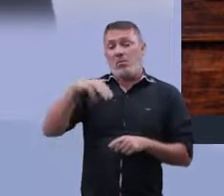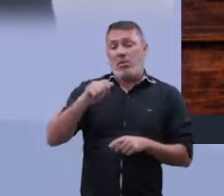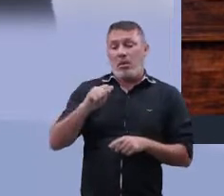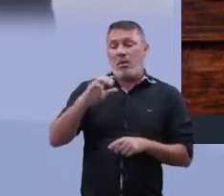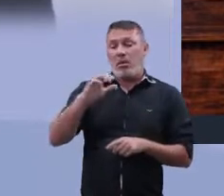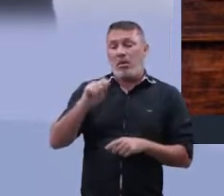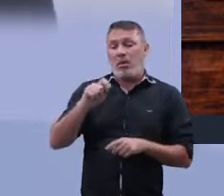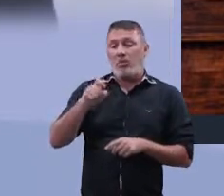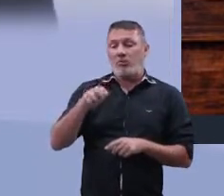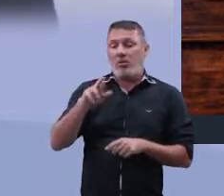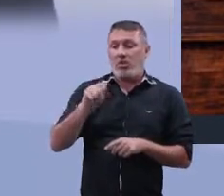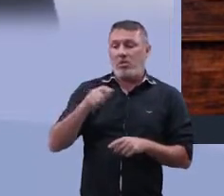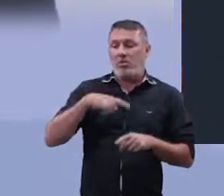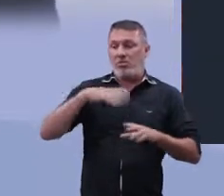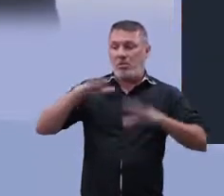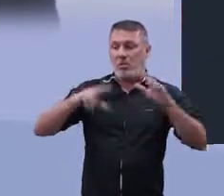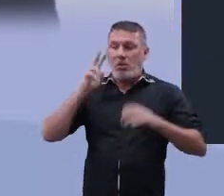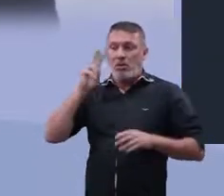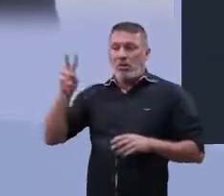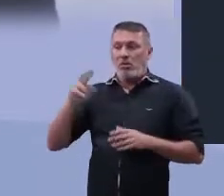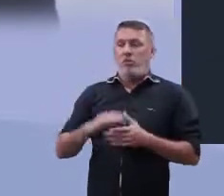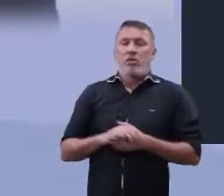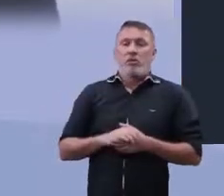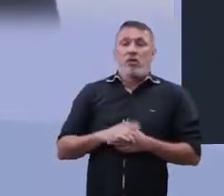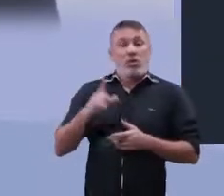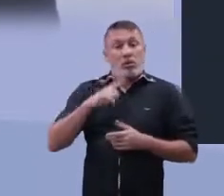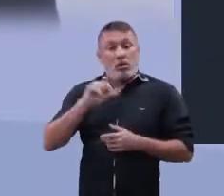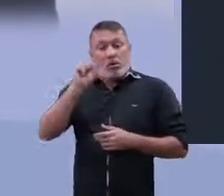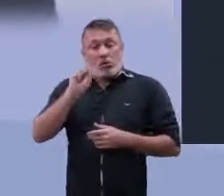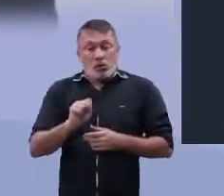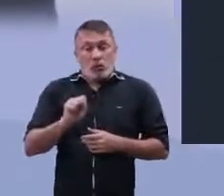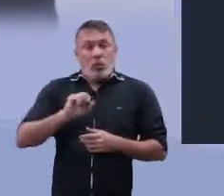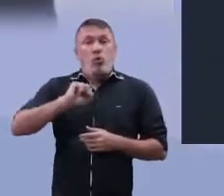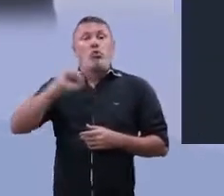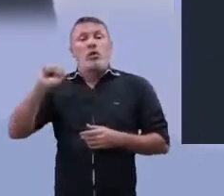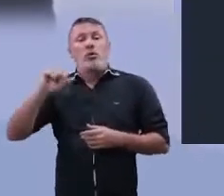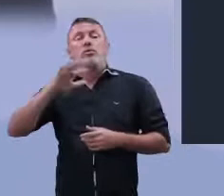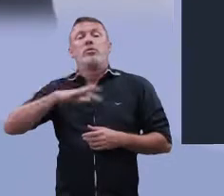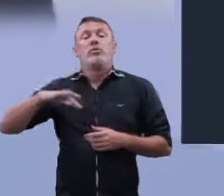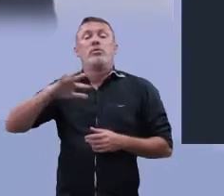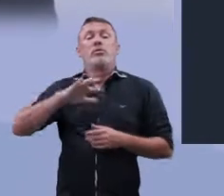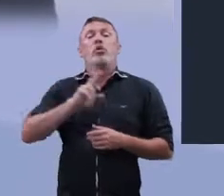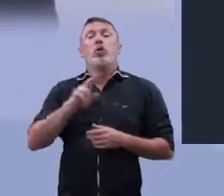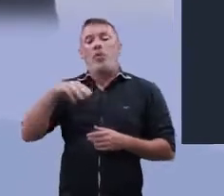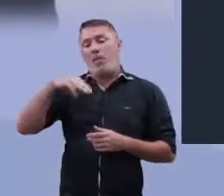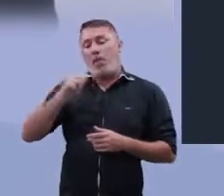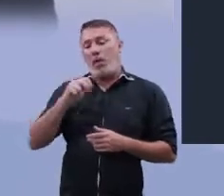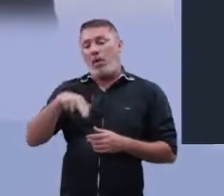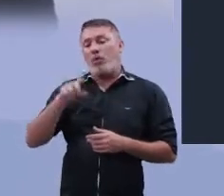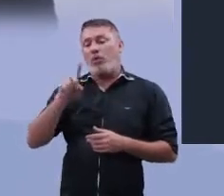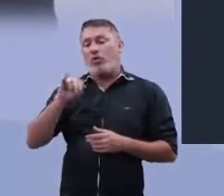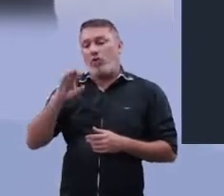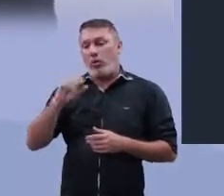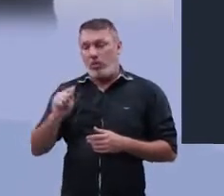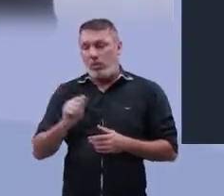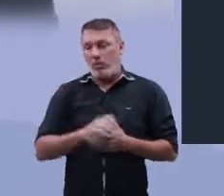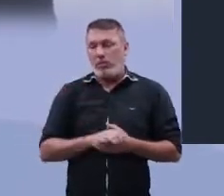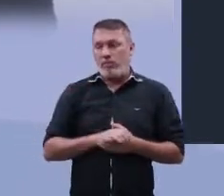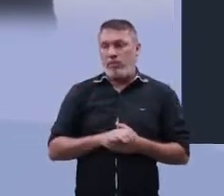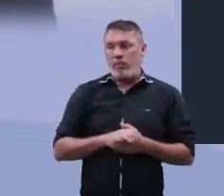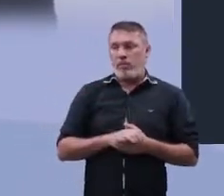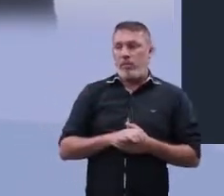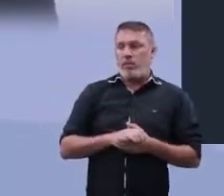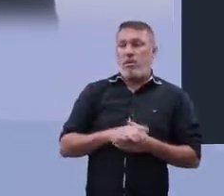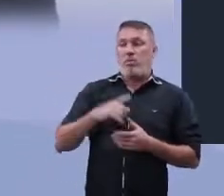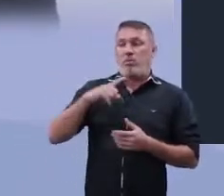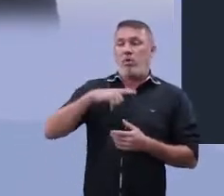também varia o nome de acordo com a região do país. Na região sul ou sudeste é conhecido como mandioca, e na